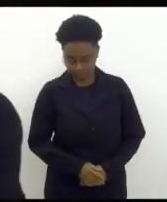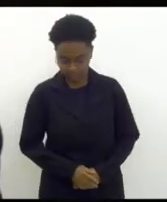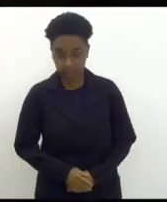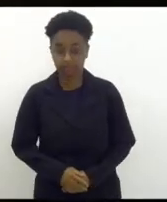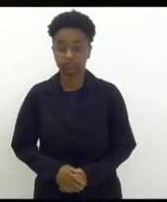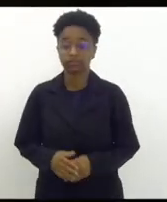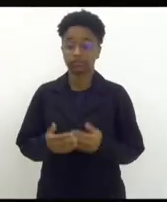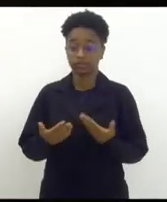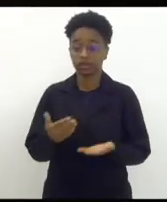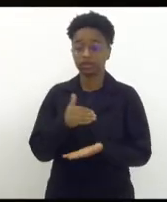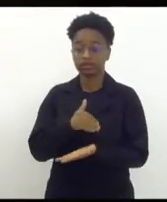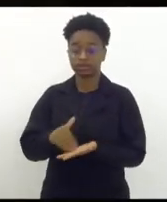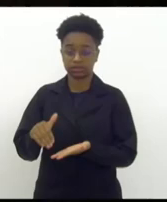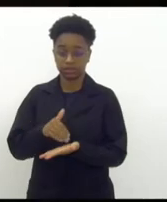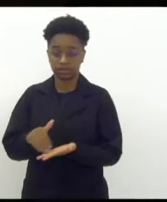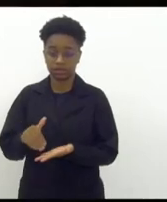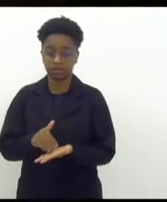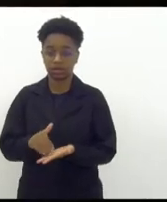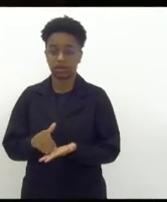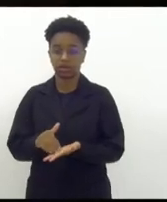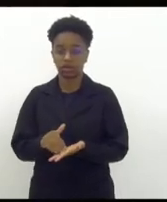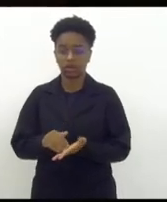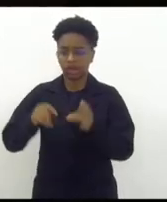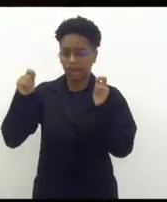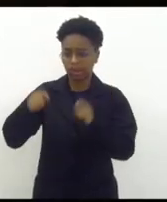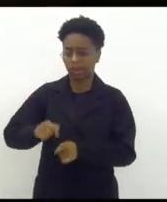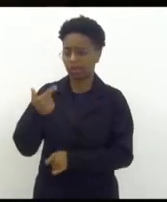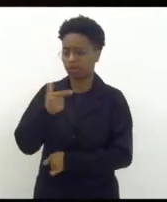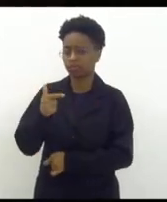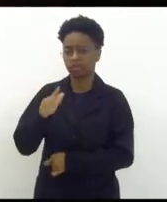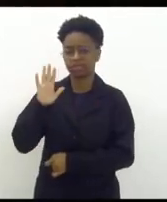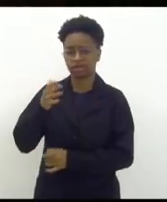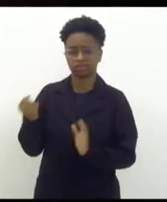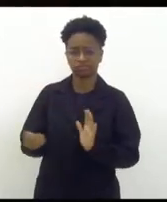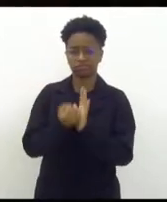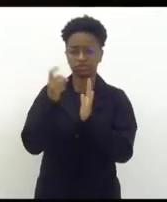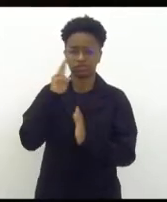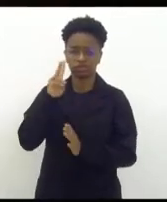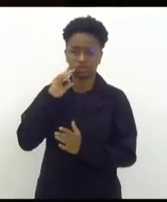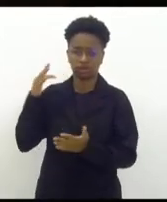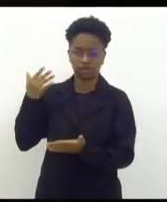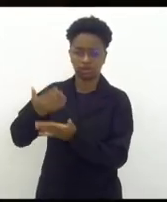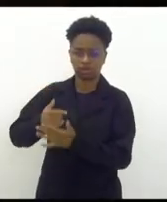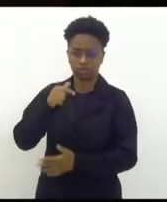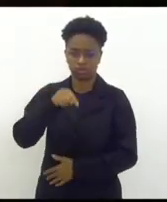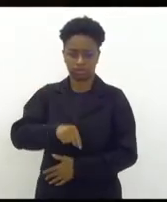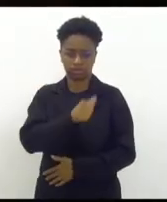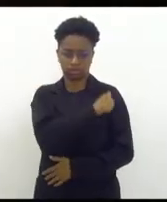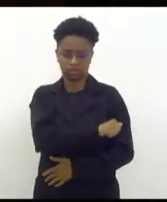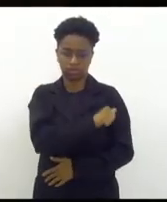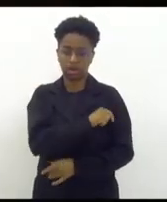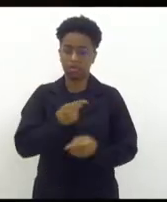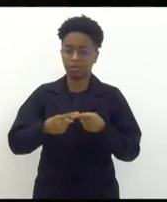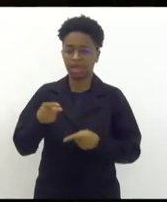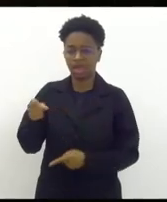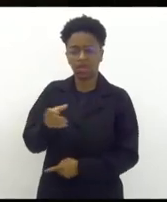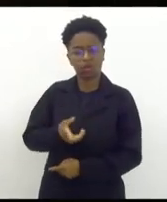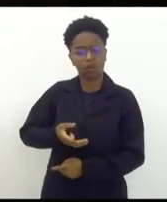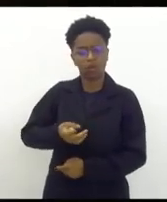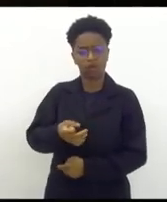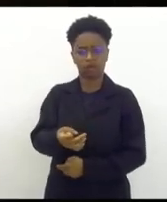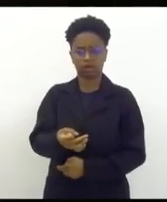o secretário mais incompetente da história do Rio de Janeiro Ele covardemente